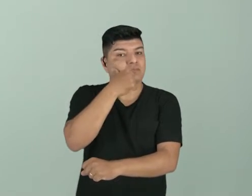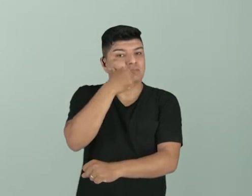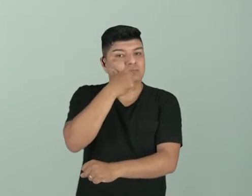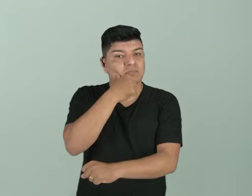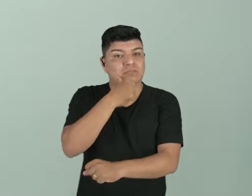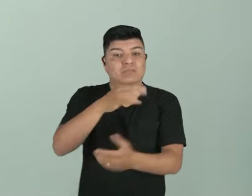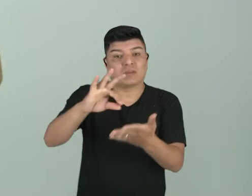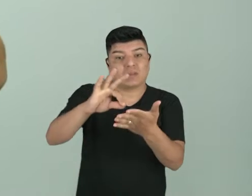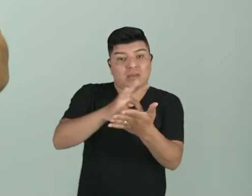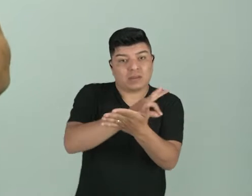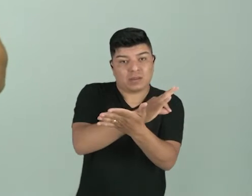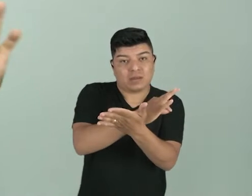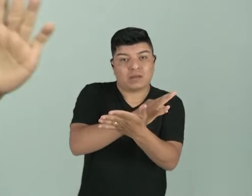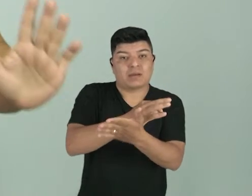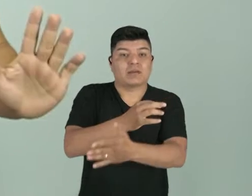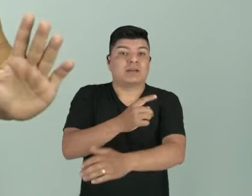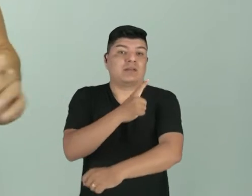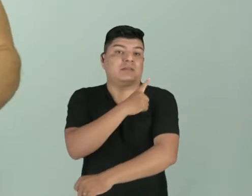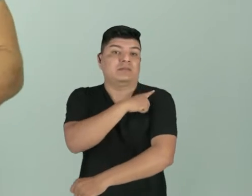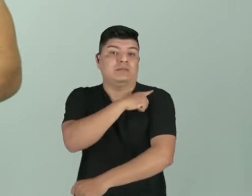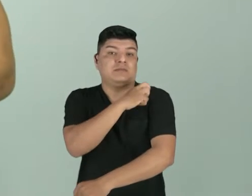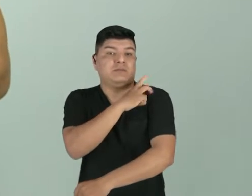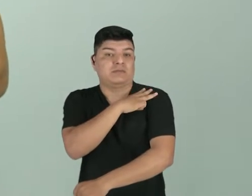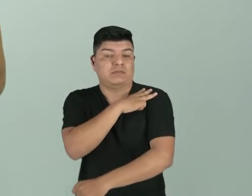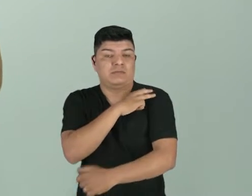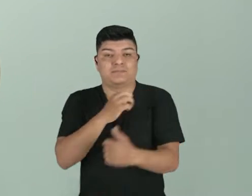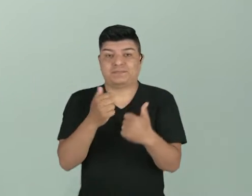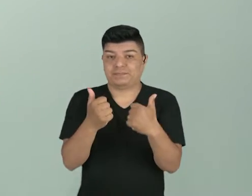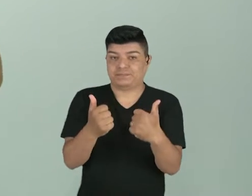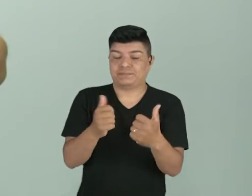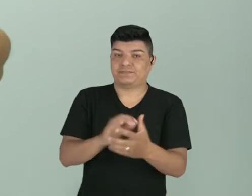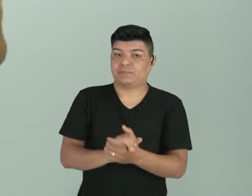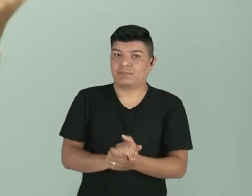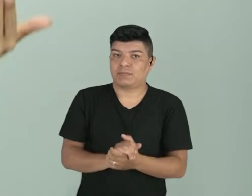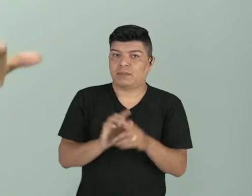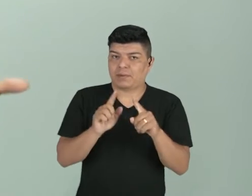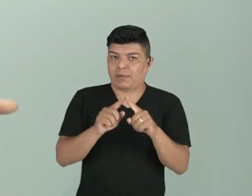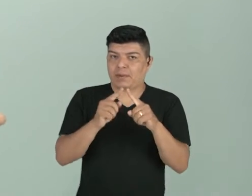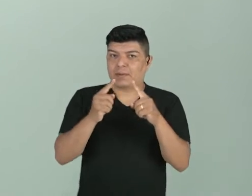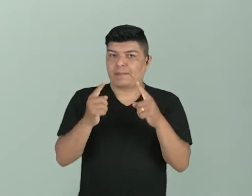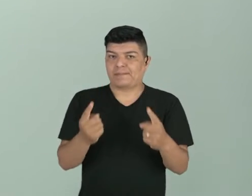devidamente matriculados na primeira série do ensino médio, mas